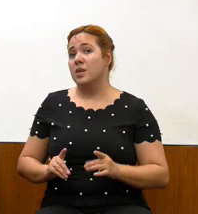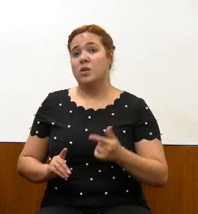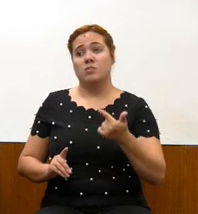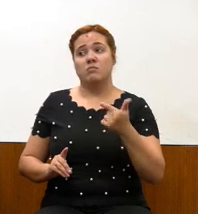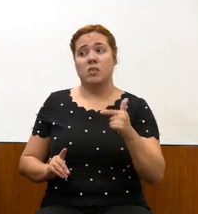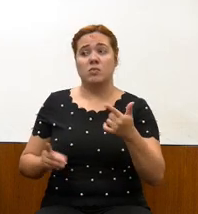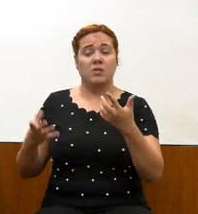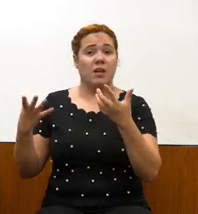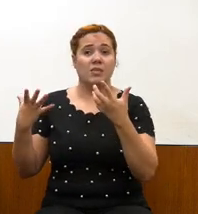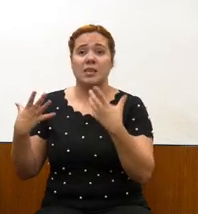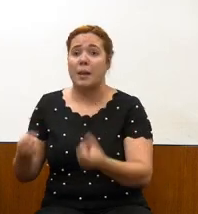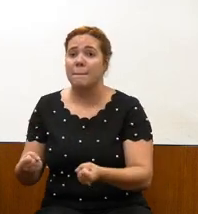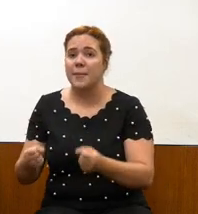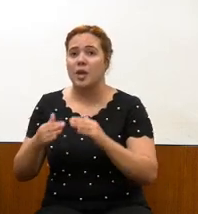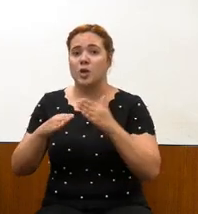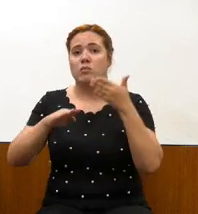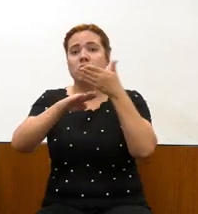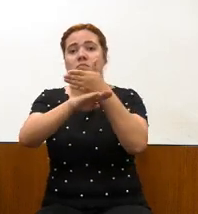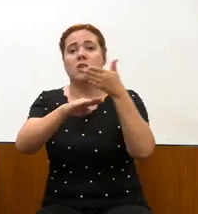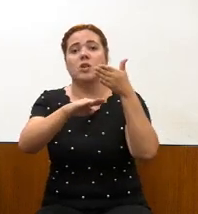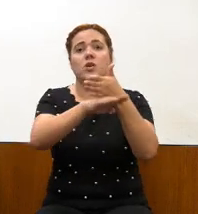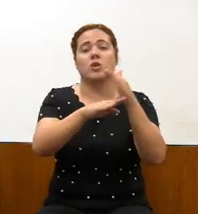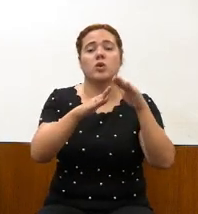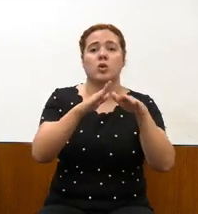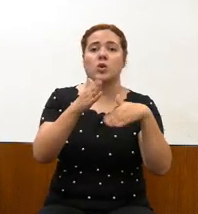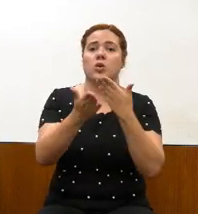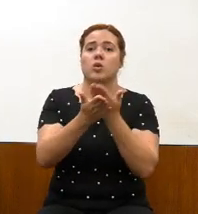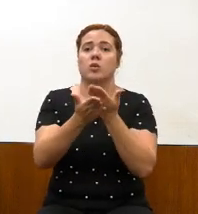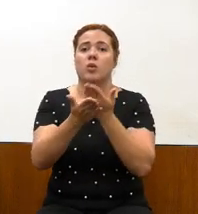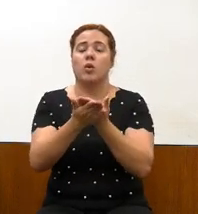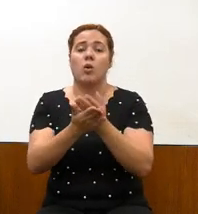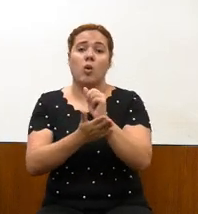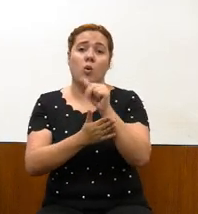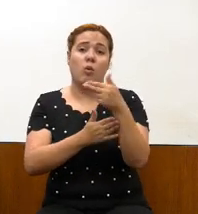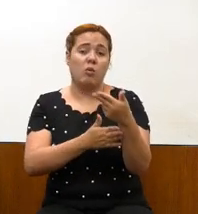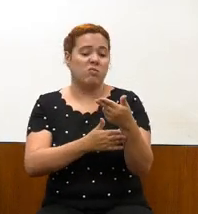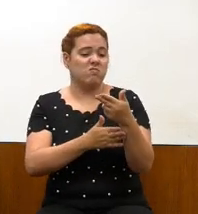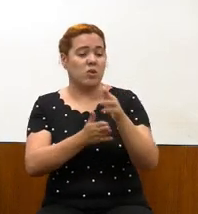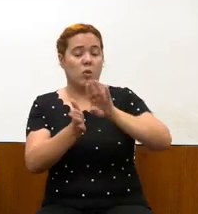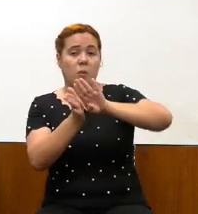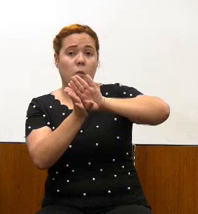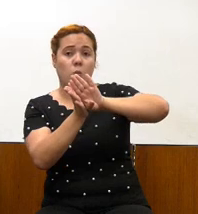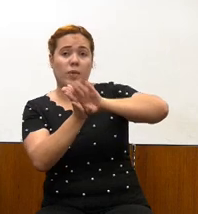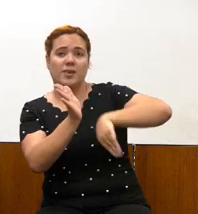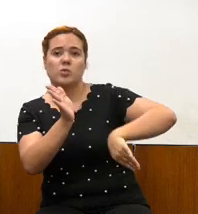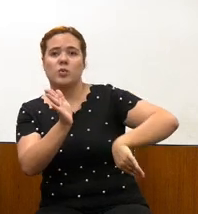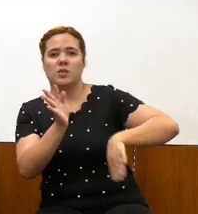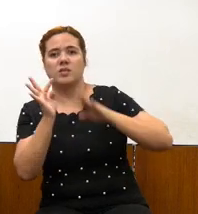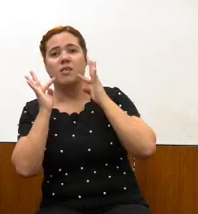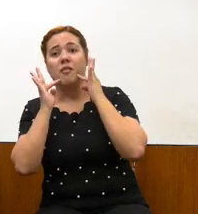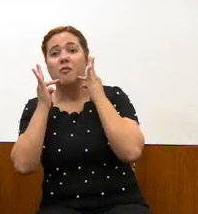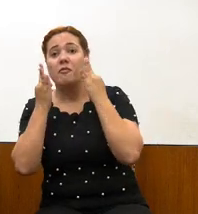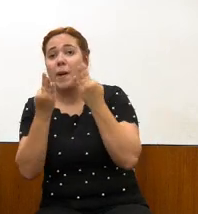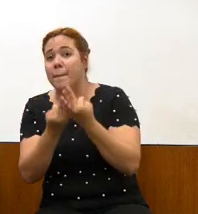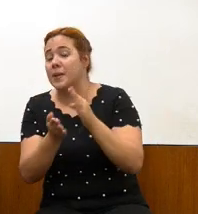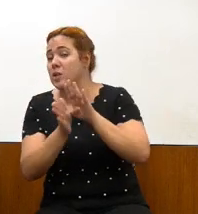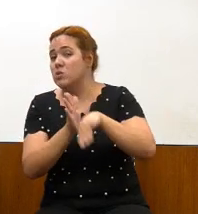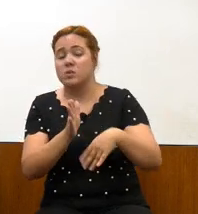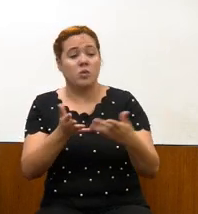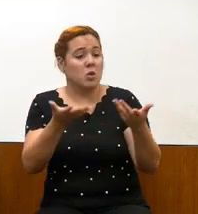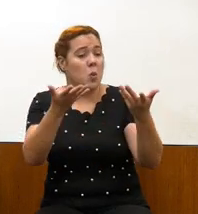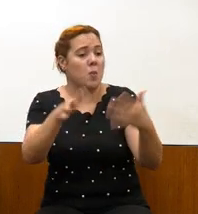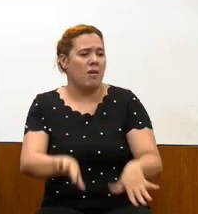aceitas nas escolas ou famílias que são levadas à margem justamente para não quererem colocar os seus filhos nas